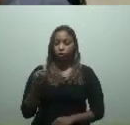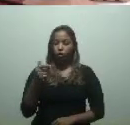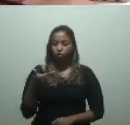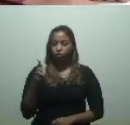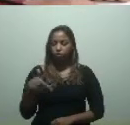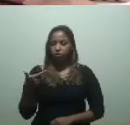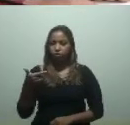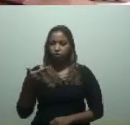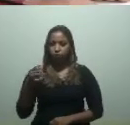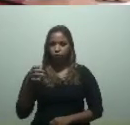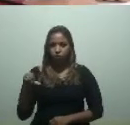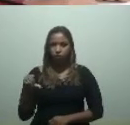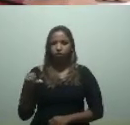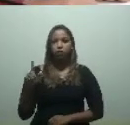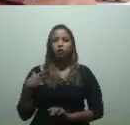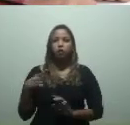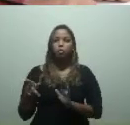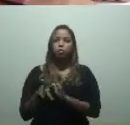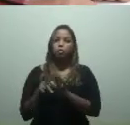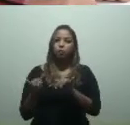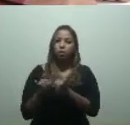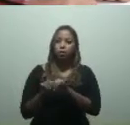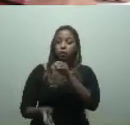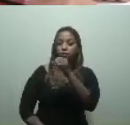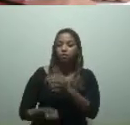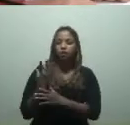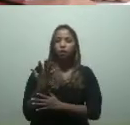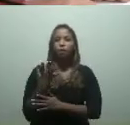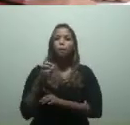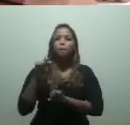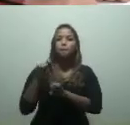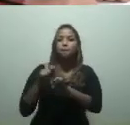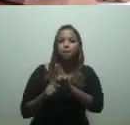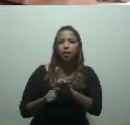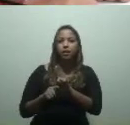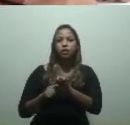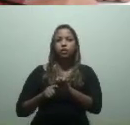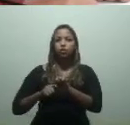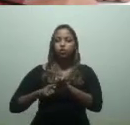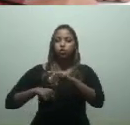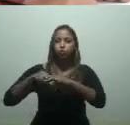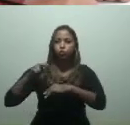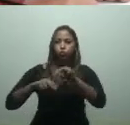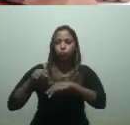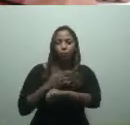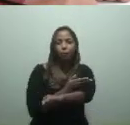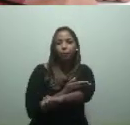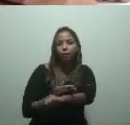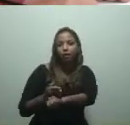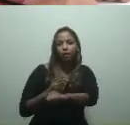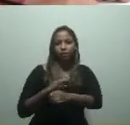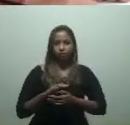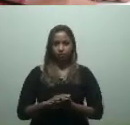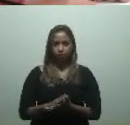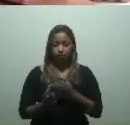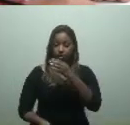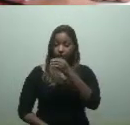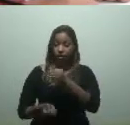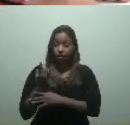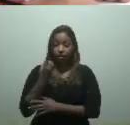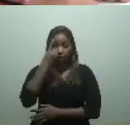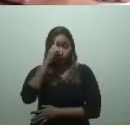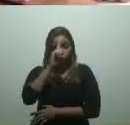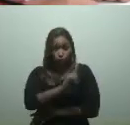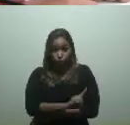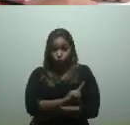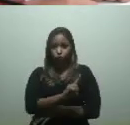082/2019, que institui no município de Parnamirim o mês de junho branco e cria o Dia Municipal